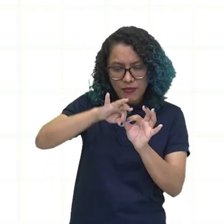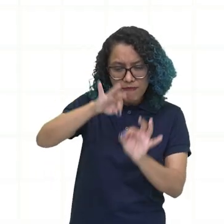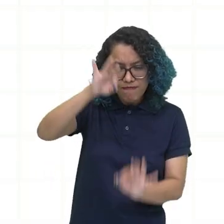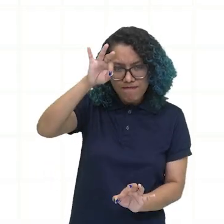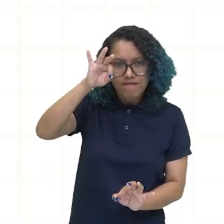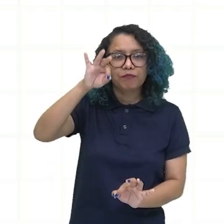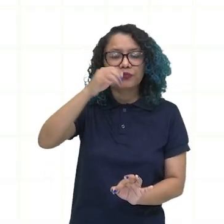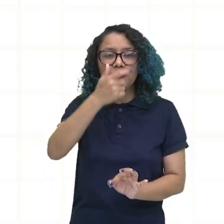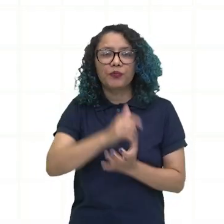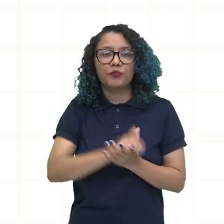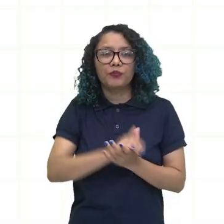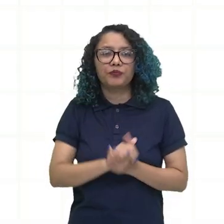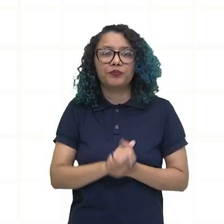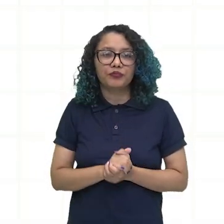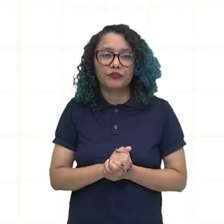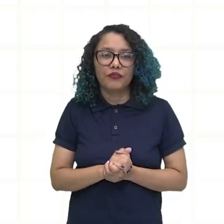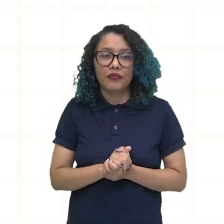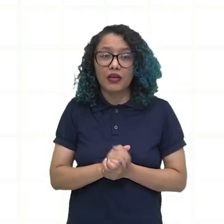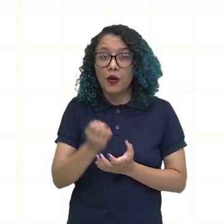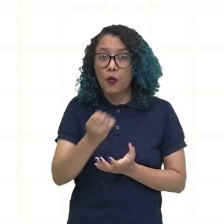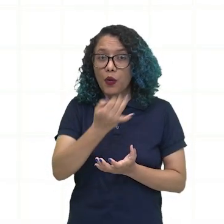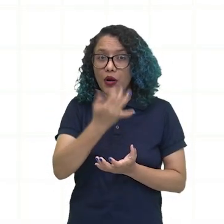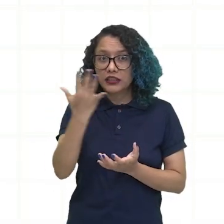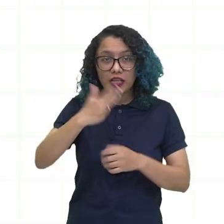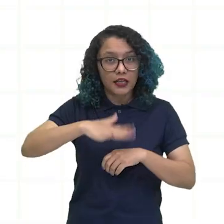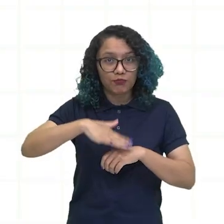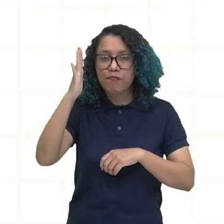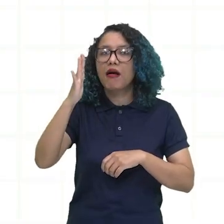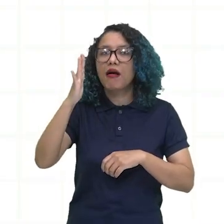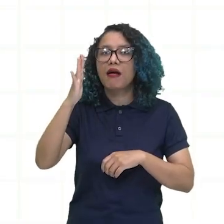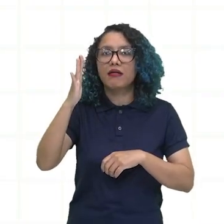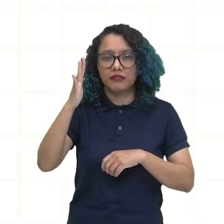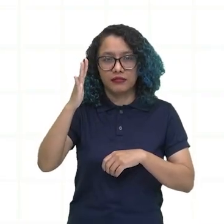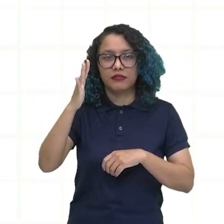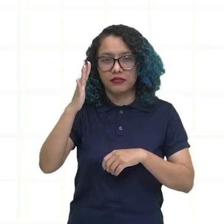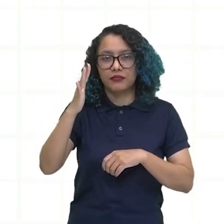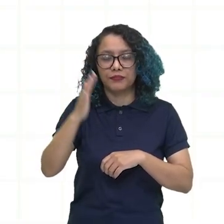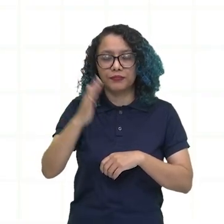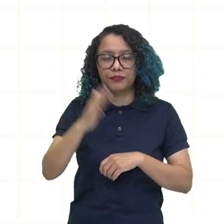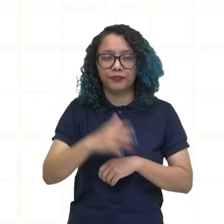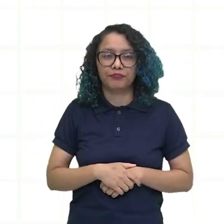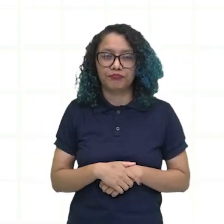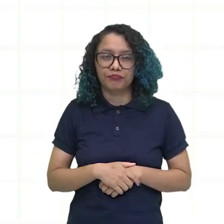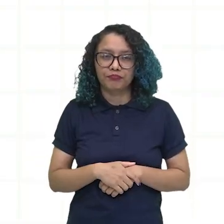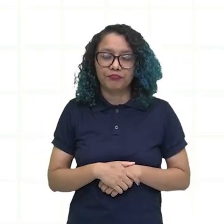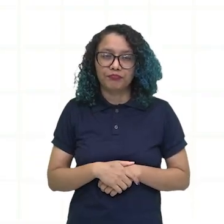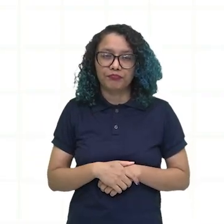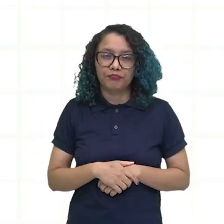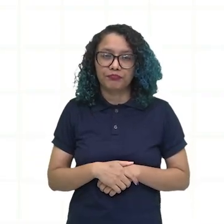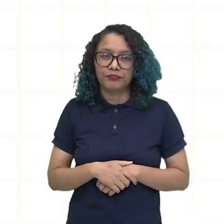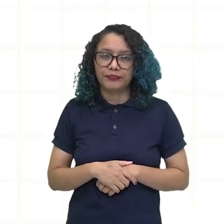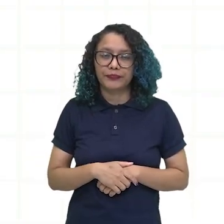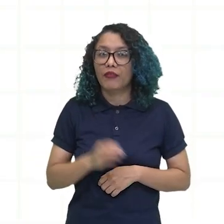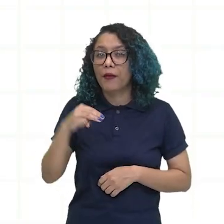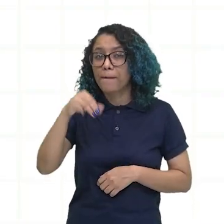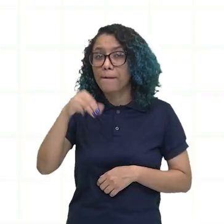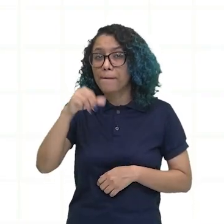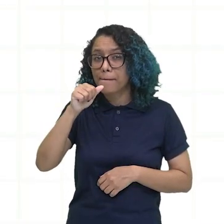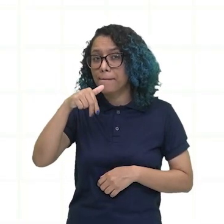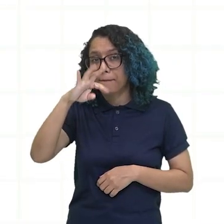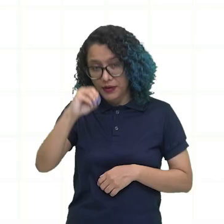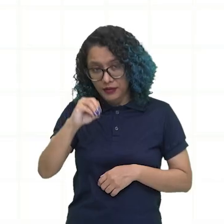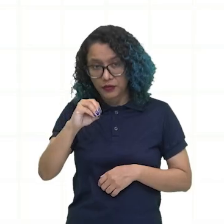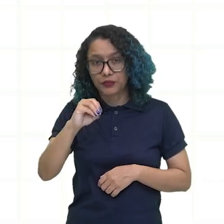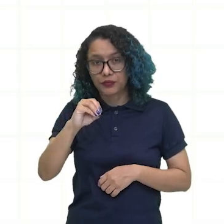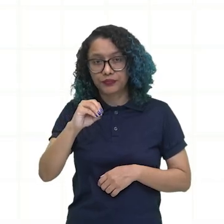certo? Representando o maior volume do nosso planeta, certo? O manto. Então, dentro